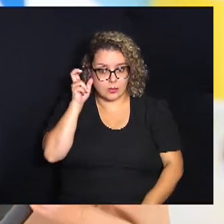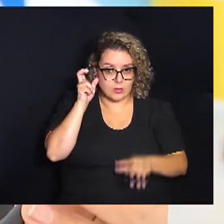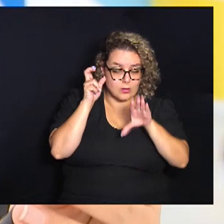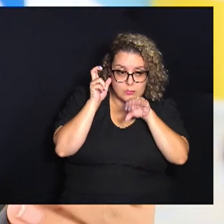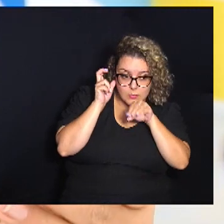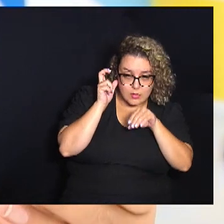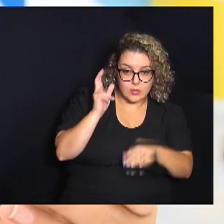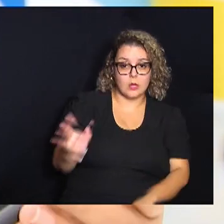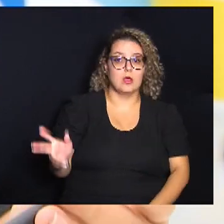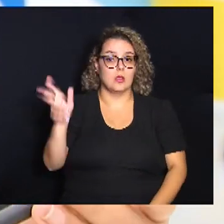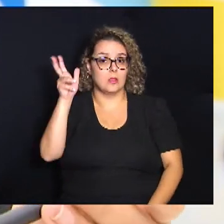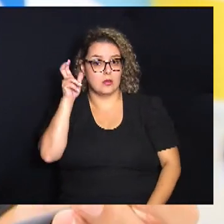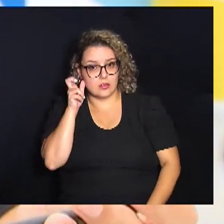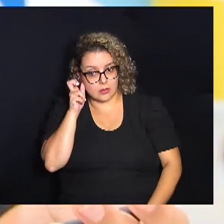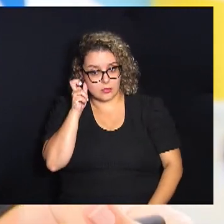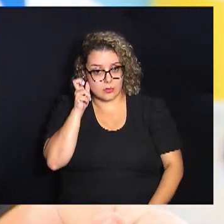consegue escutar